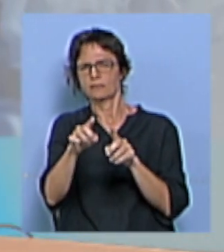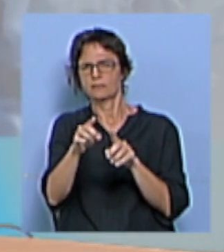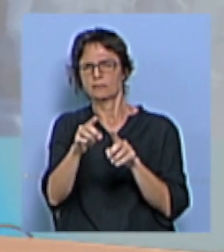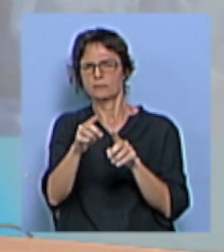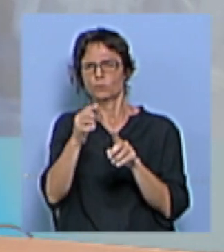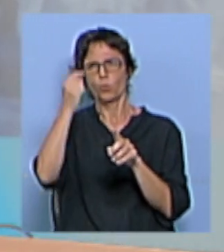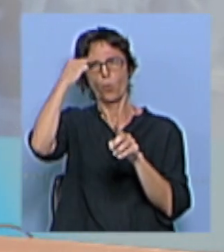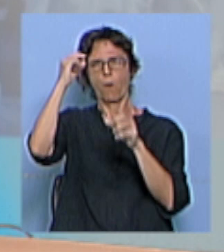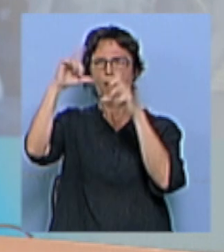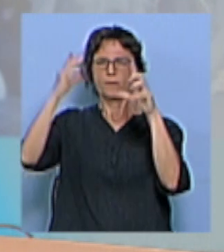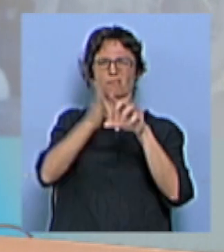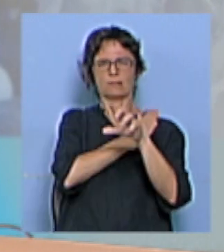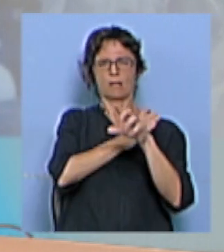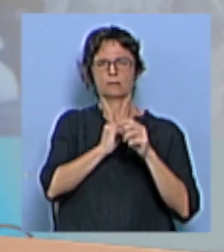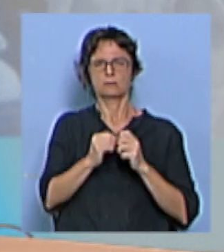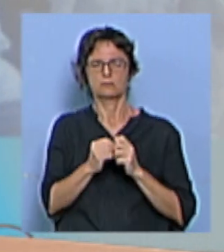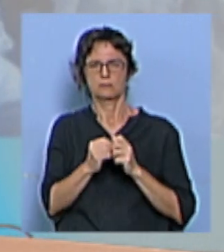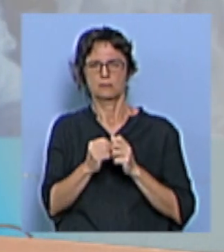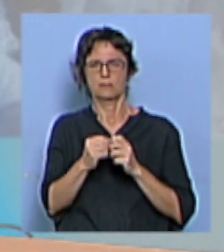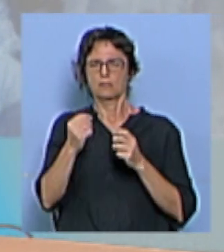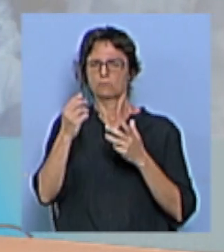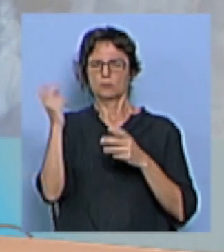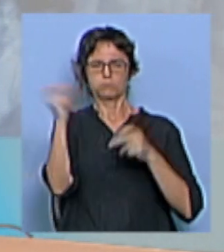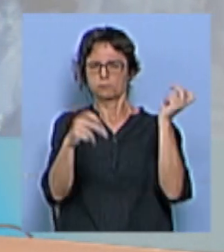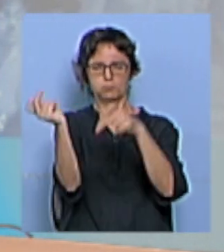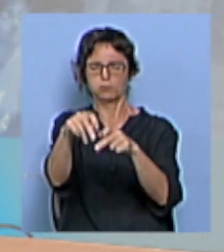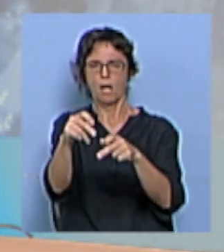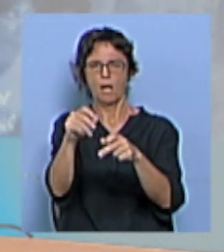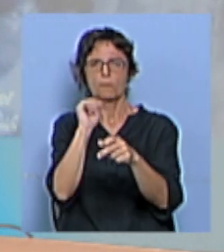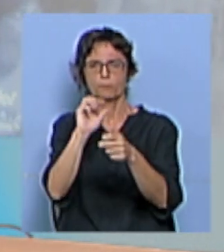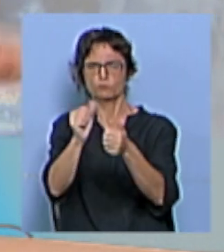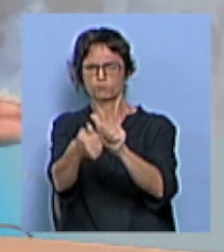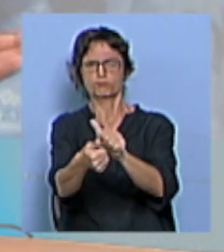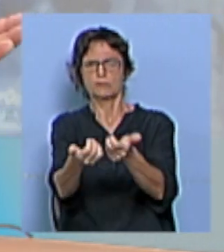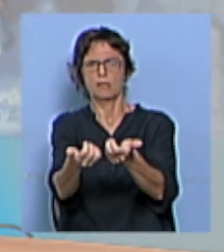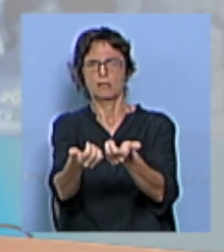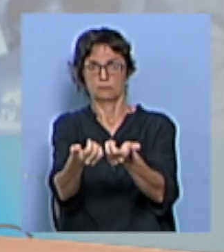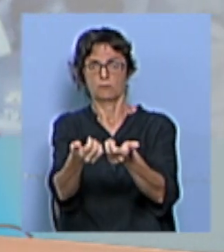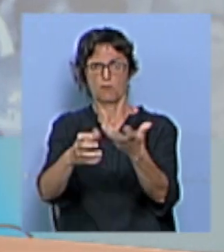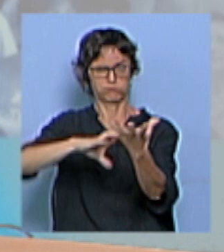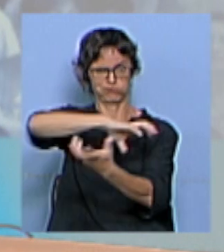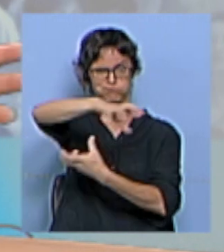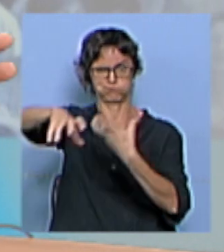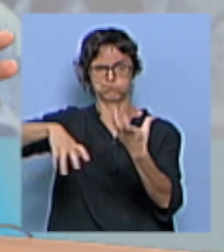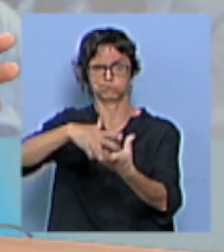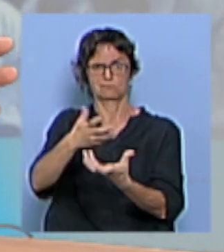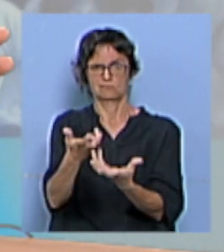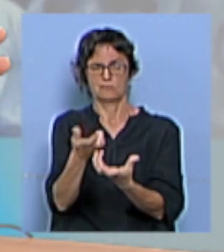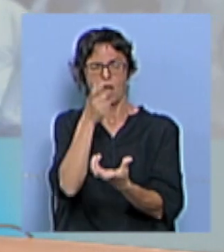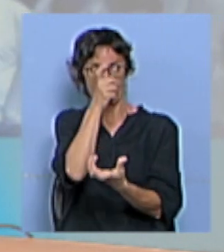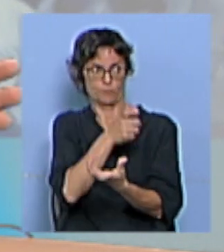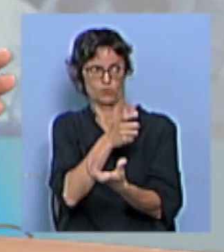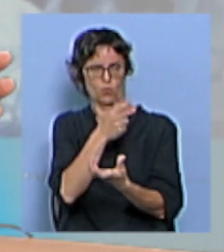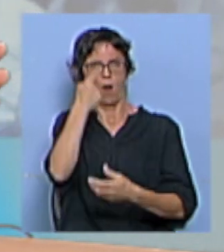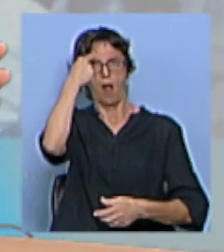e as coisas que se alteram com outra nitidez, porque mudou muita coisa. Muitas pessoas, certezas que